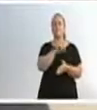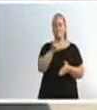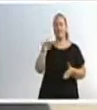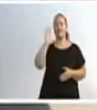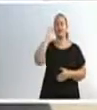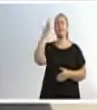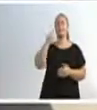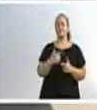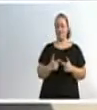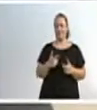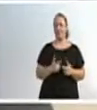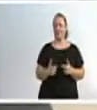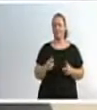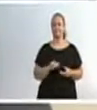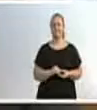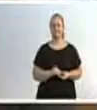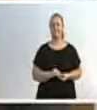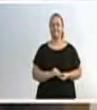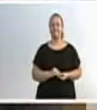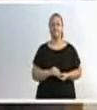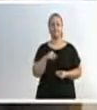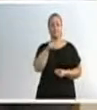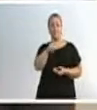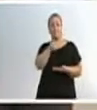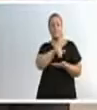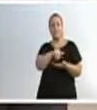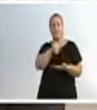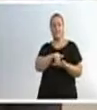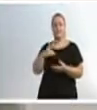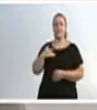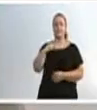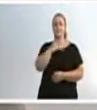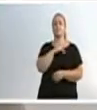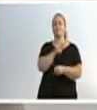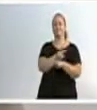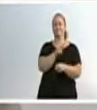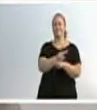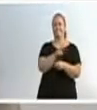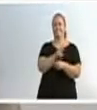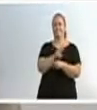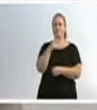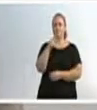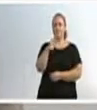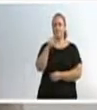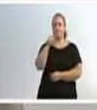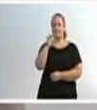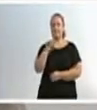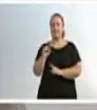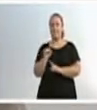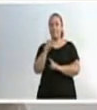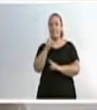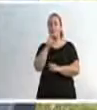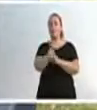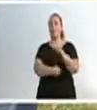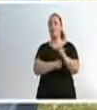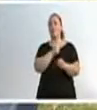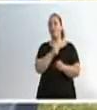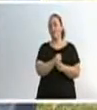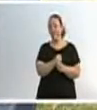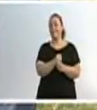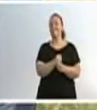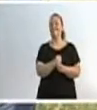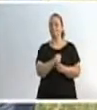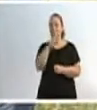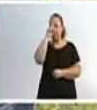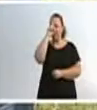O CPREAD é mantido pela Secretaria de Saúde, com um orçamento de R$ 270 mil por ano. Uma das ideias do vereador